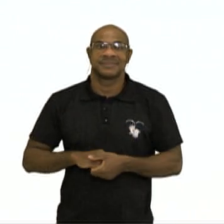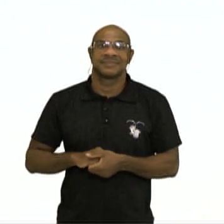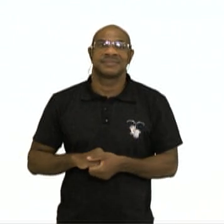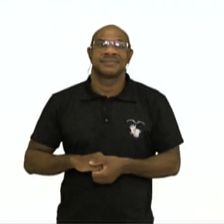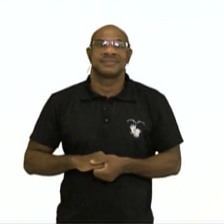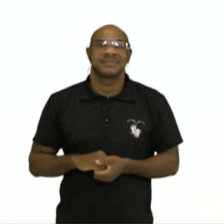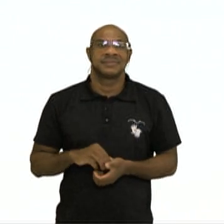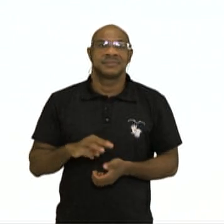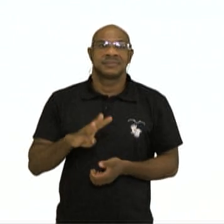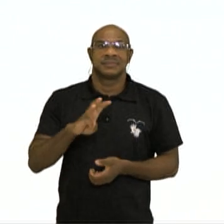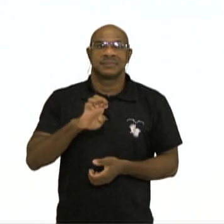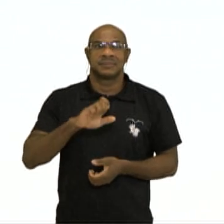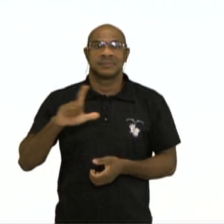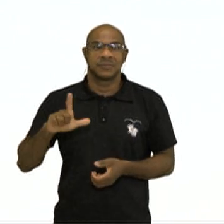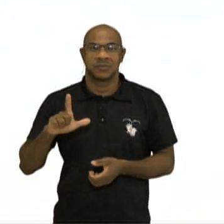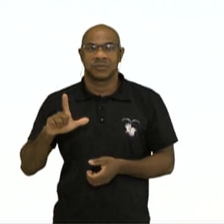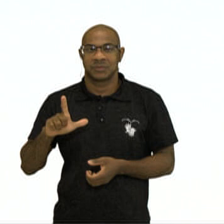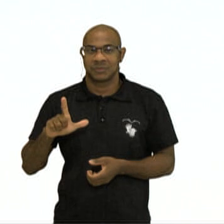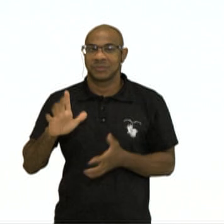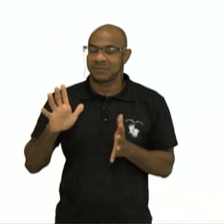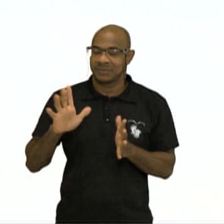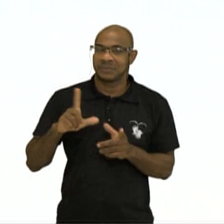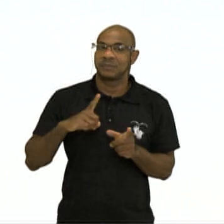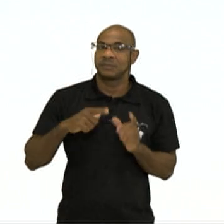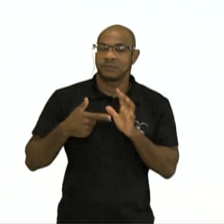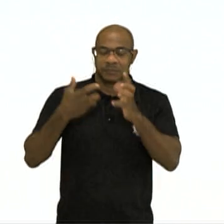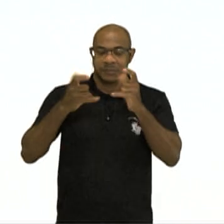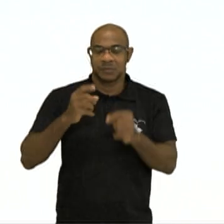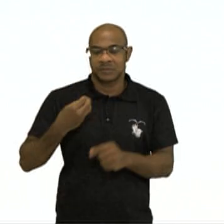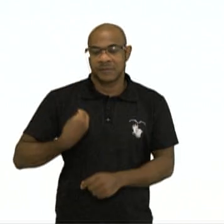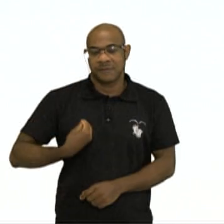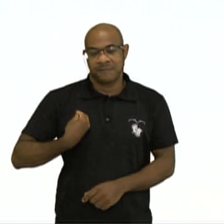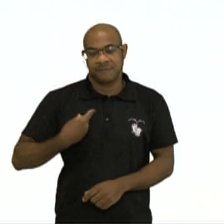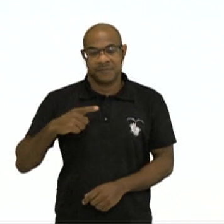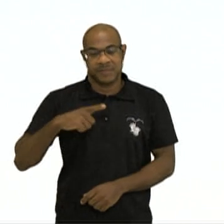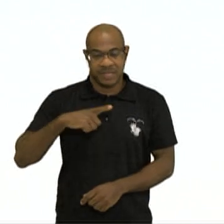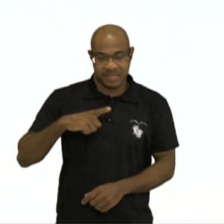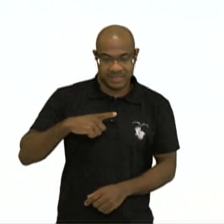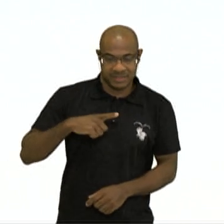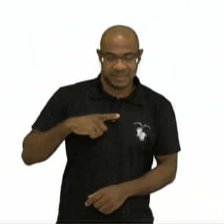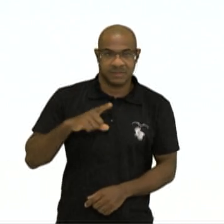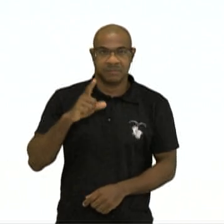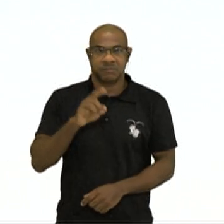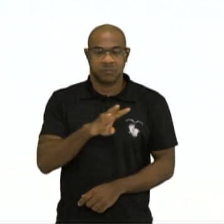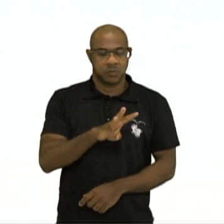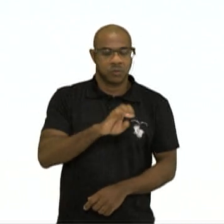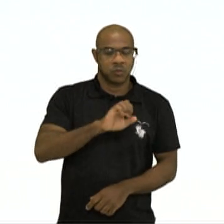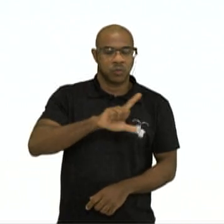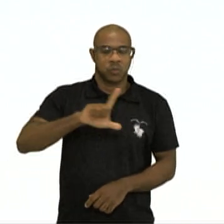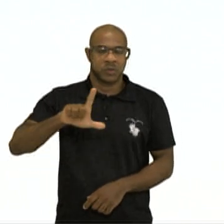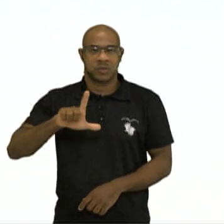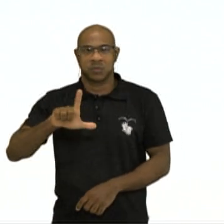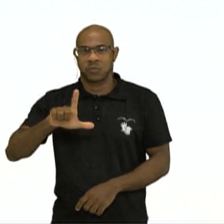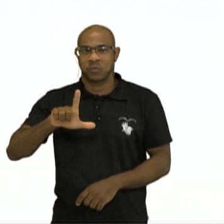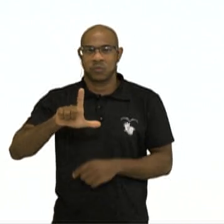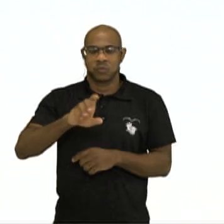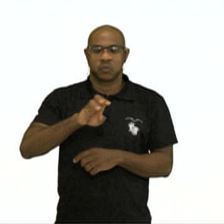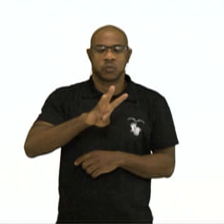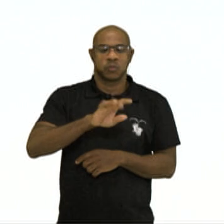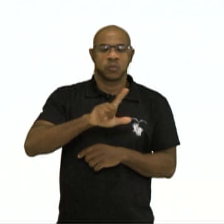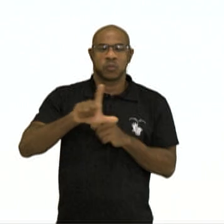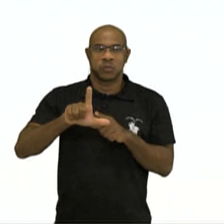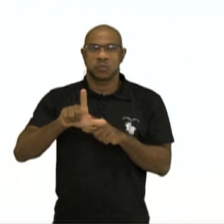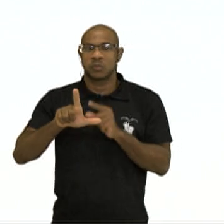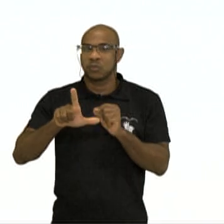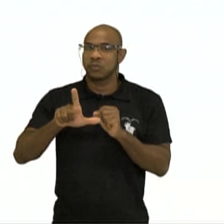usamos equivalente a haver ou existir. Quando eu coloco o will, você já sabe em qual